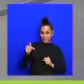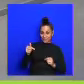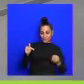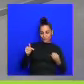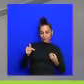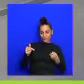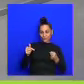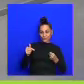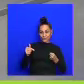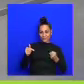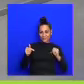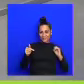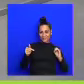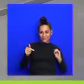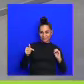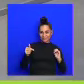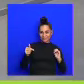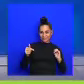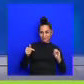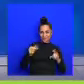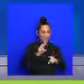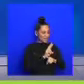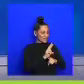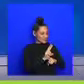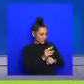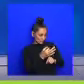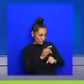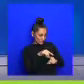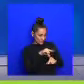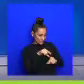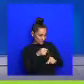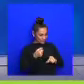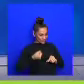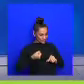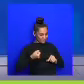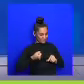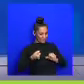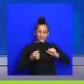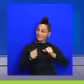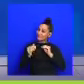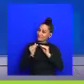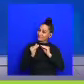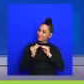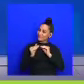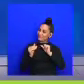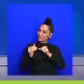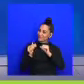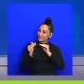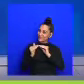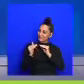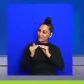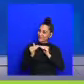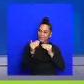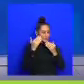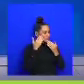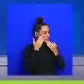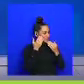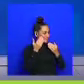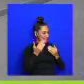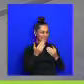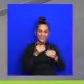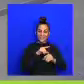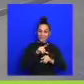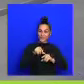7, 0. As auditoras confirmam os números sorteados? Sim, confirmo. Sim, confirmo.